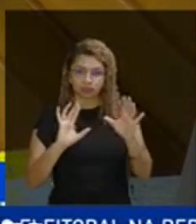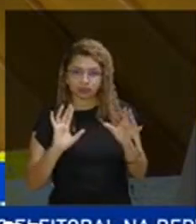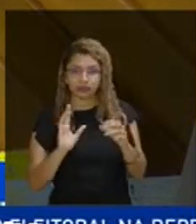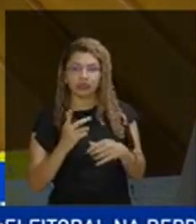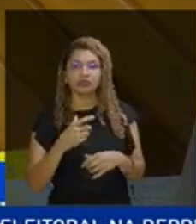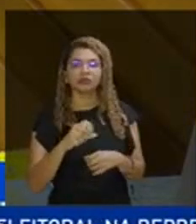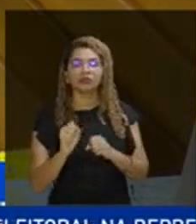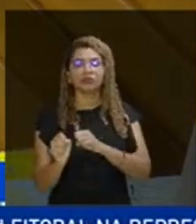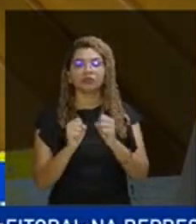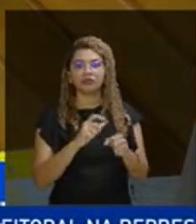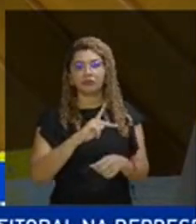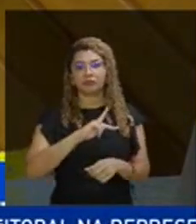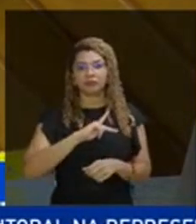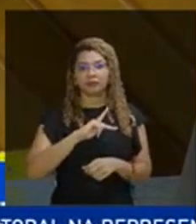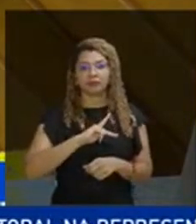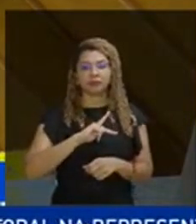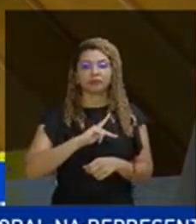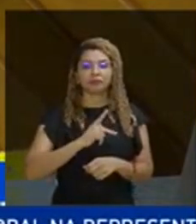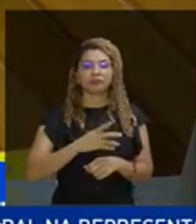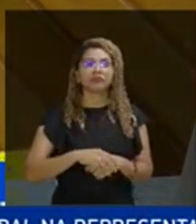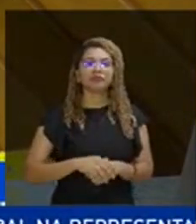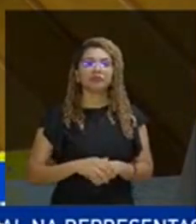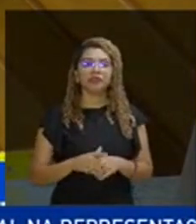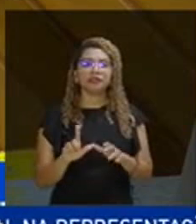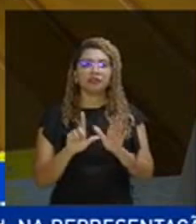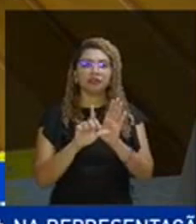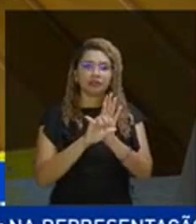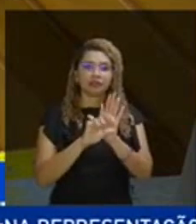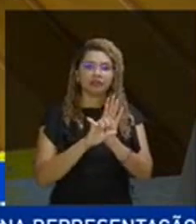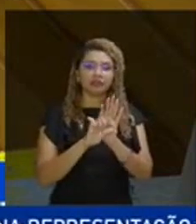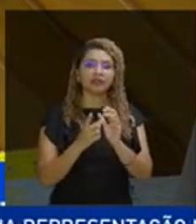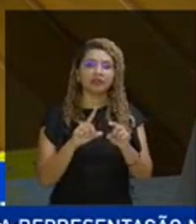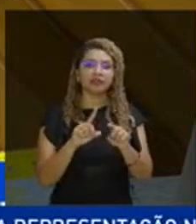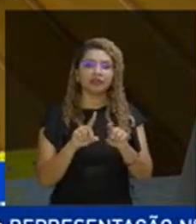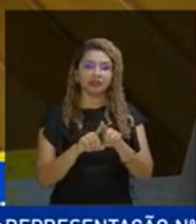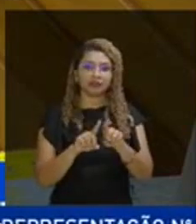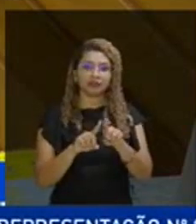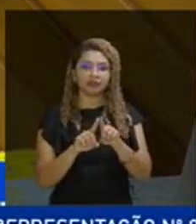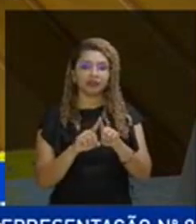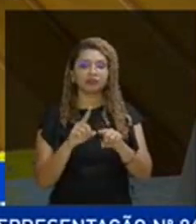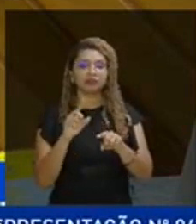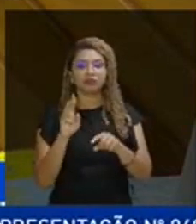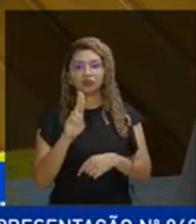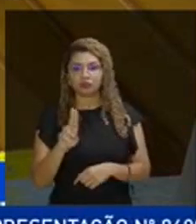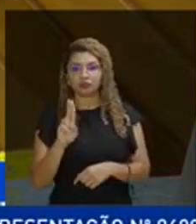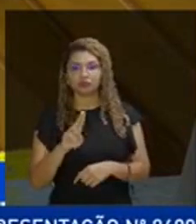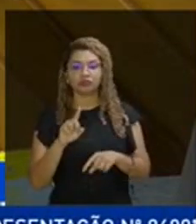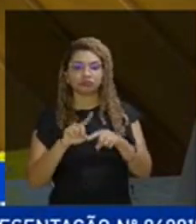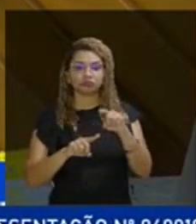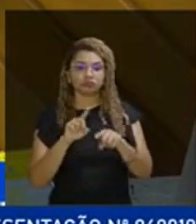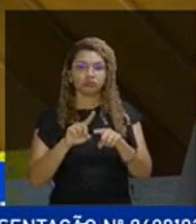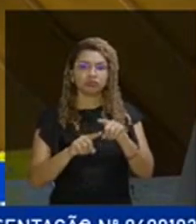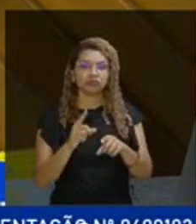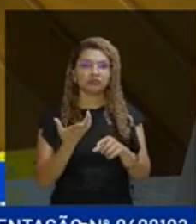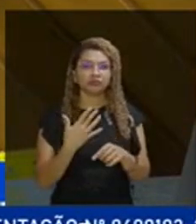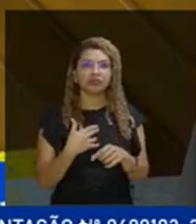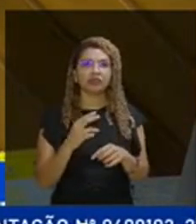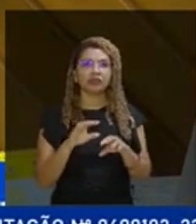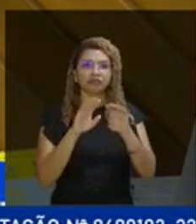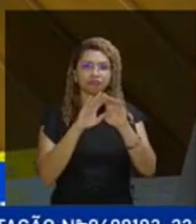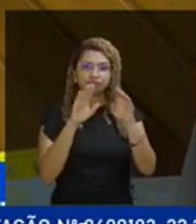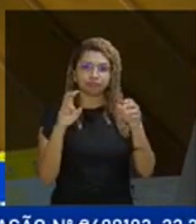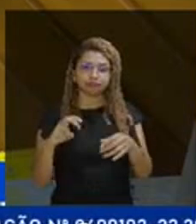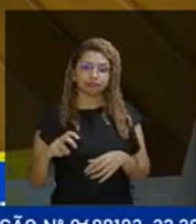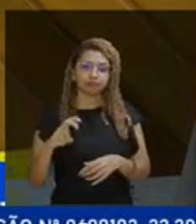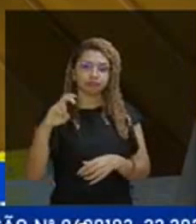público ou que a ele pertençam, e nos bens de uso comum, inclusive postes de iluminação pública, sinalização de tráfego, viadutos, passarelas,